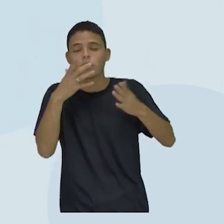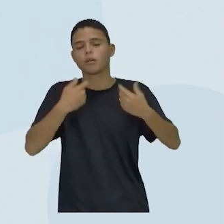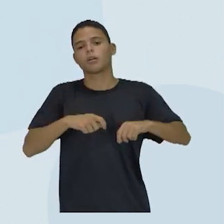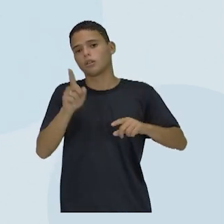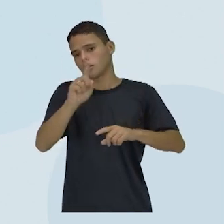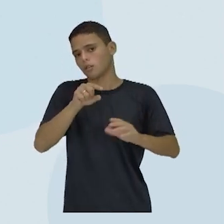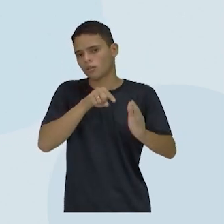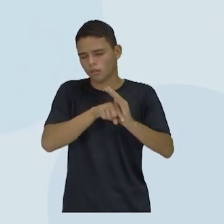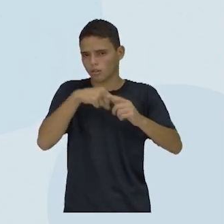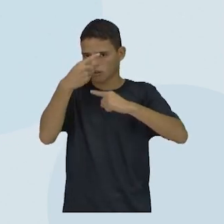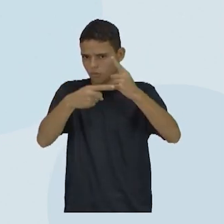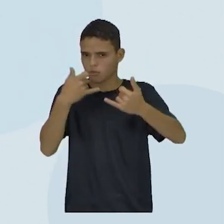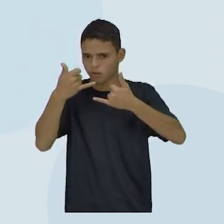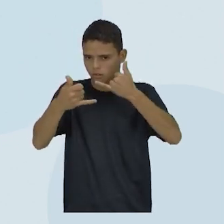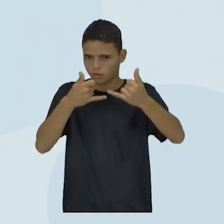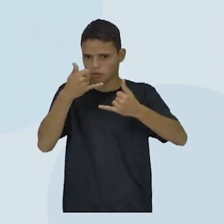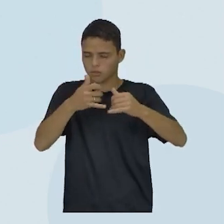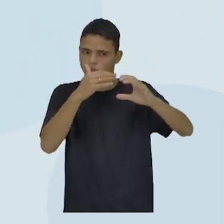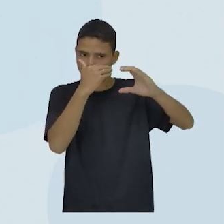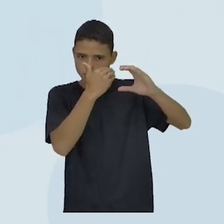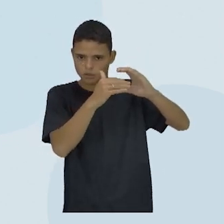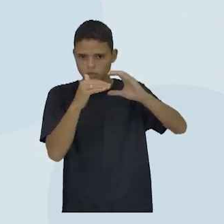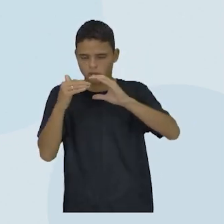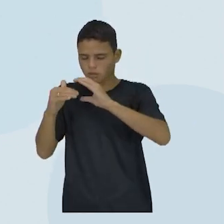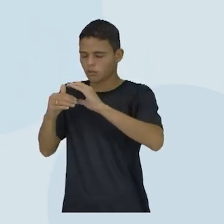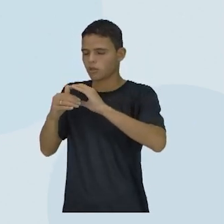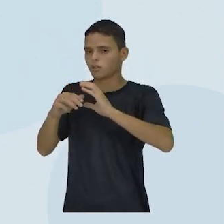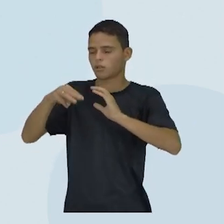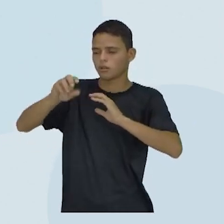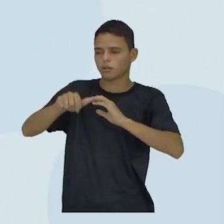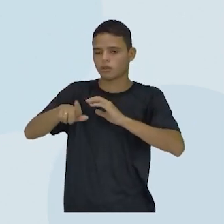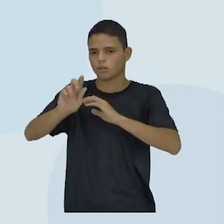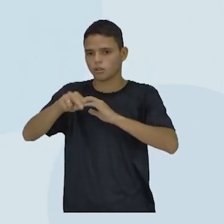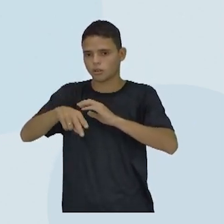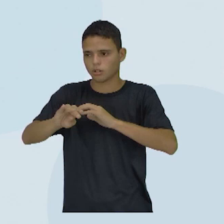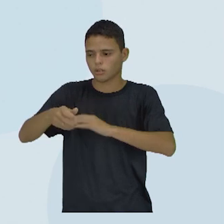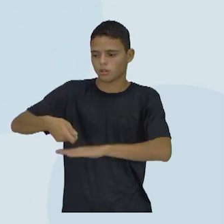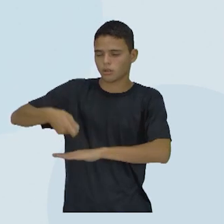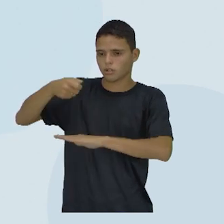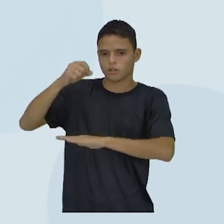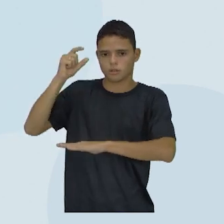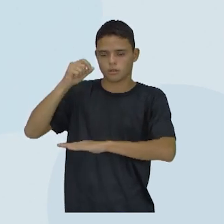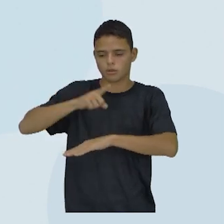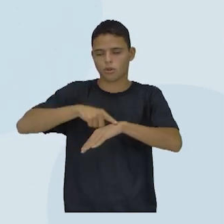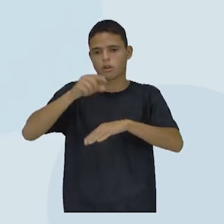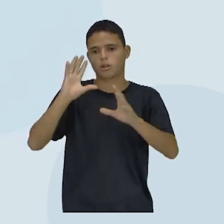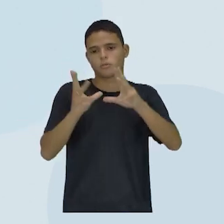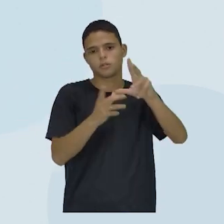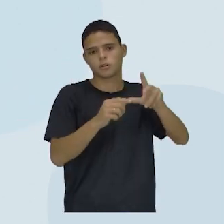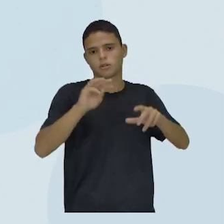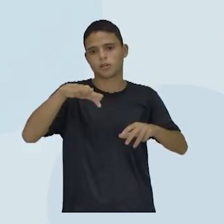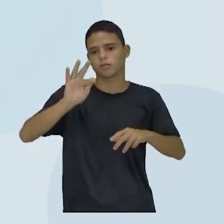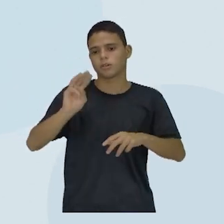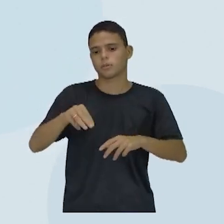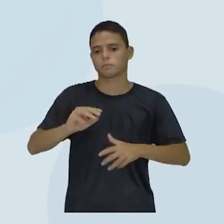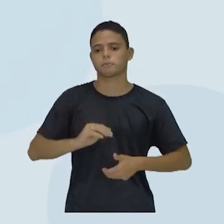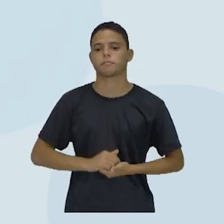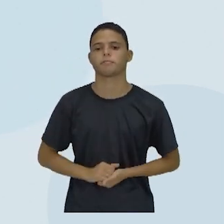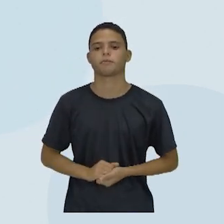Novas informações com sua locutora, Megane Cruz, em sua rádio Hora Mundial FM.